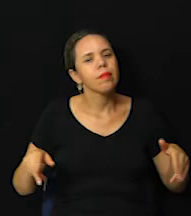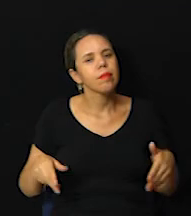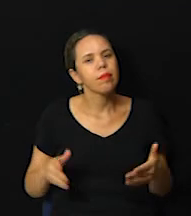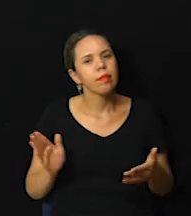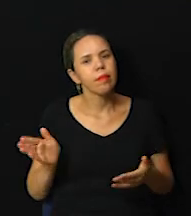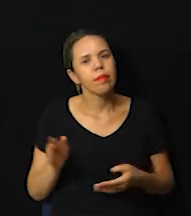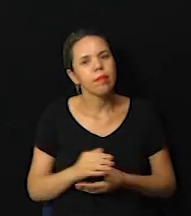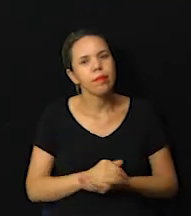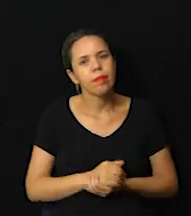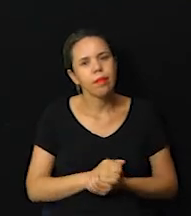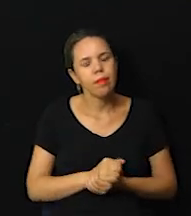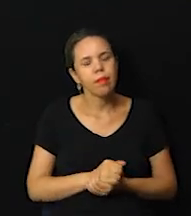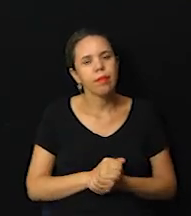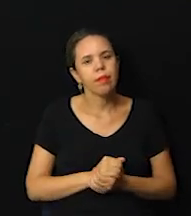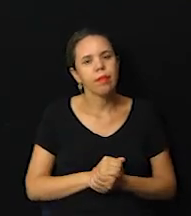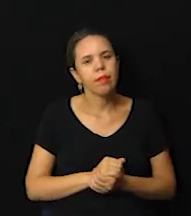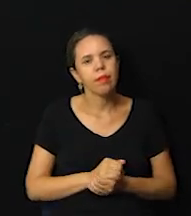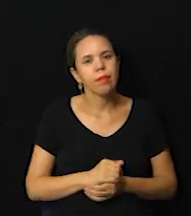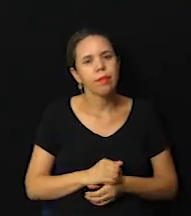ele já